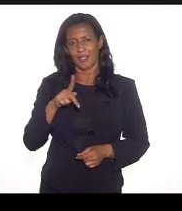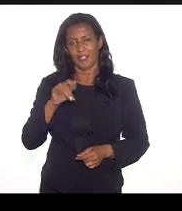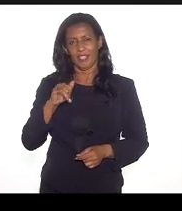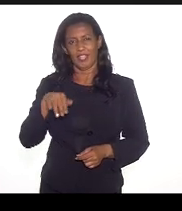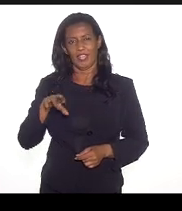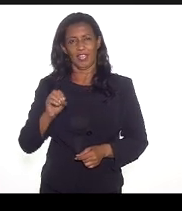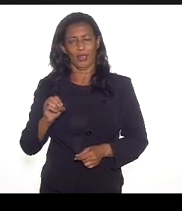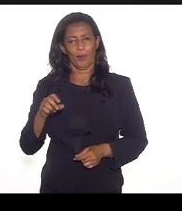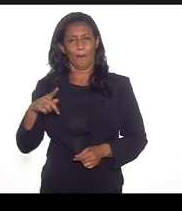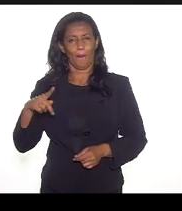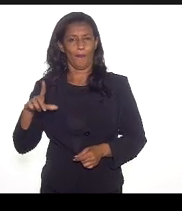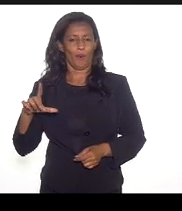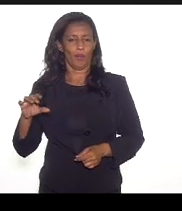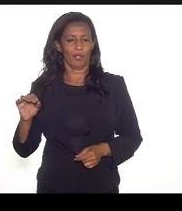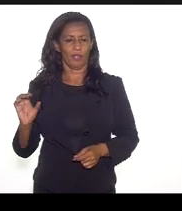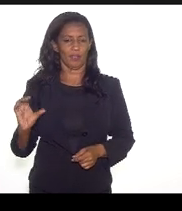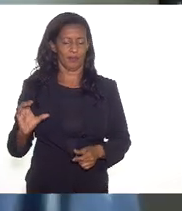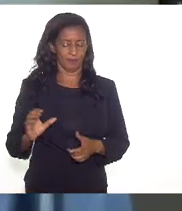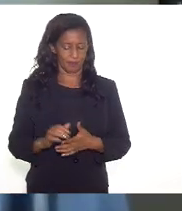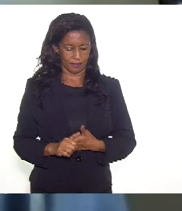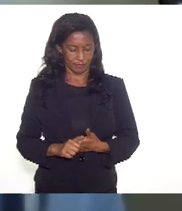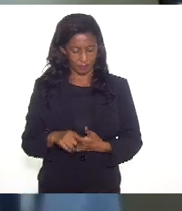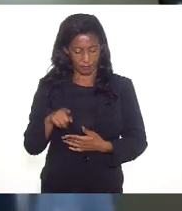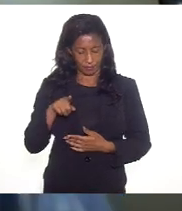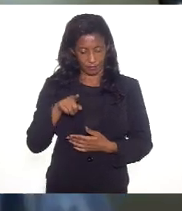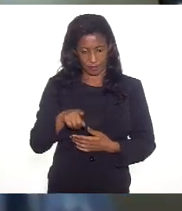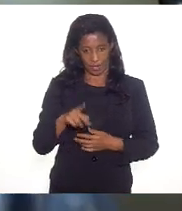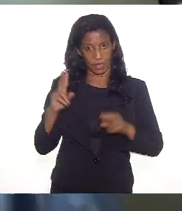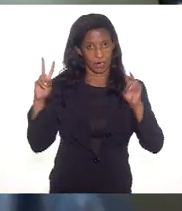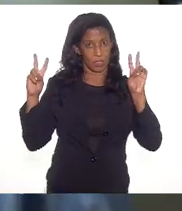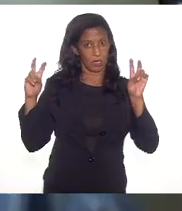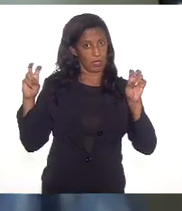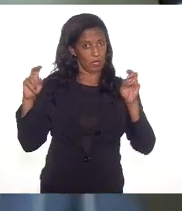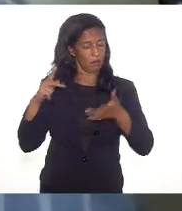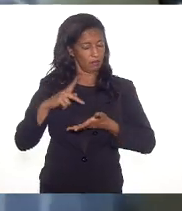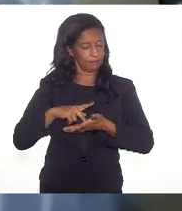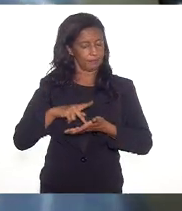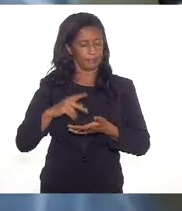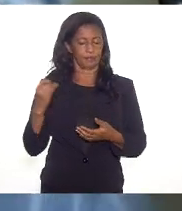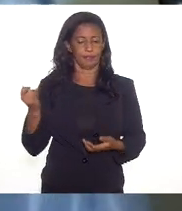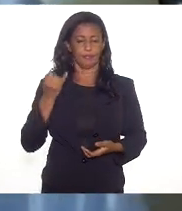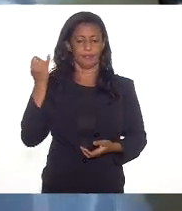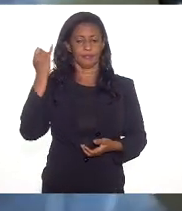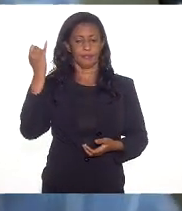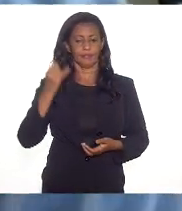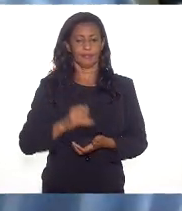responder. Porque esse tema é realmente muito importante,